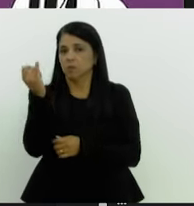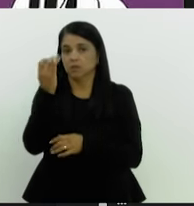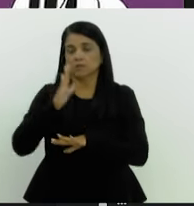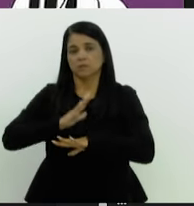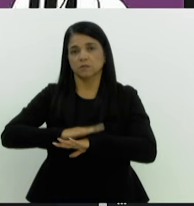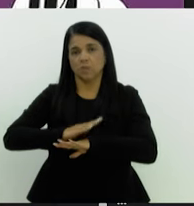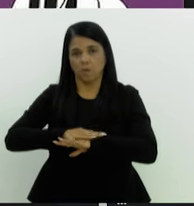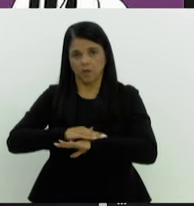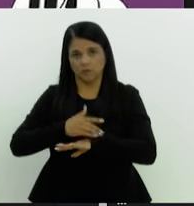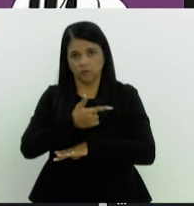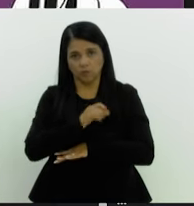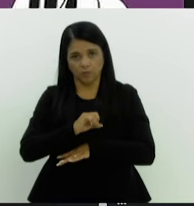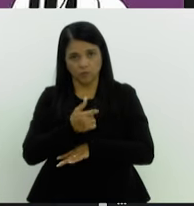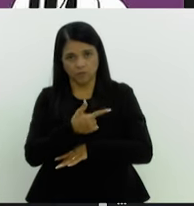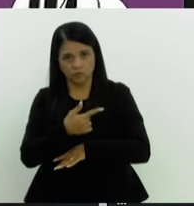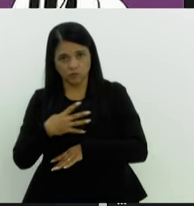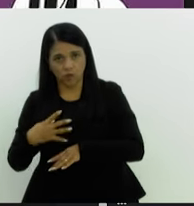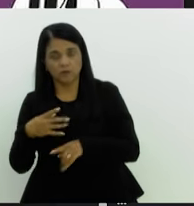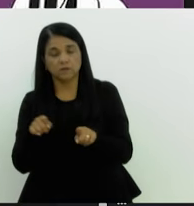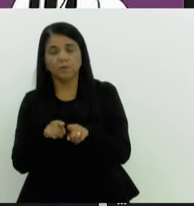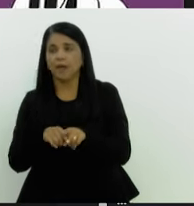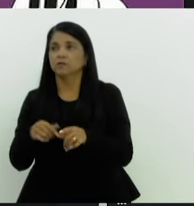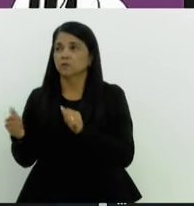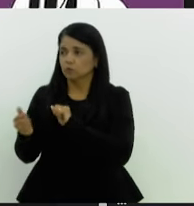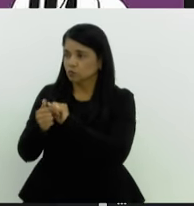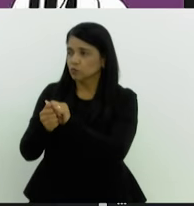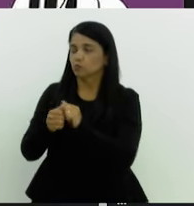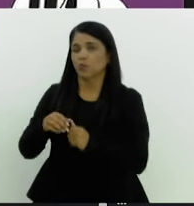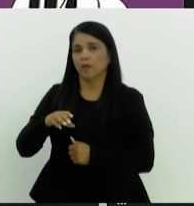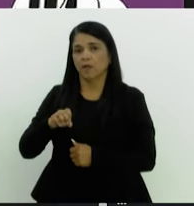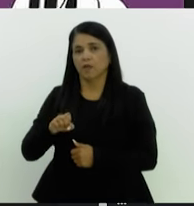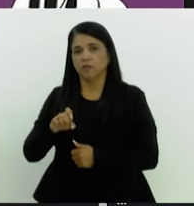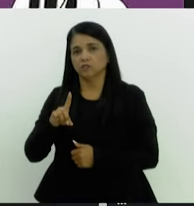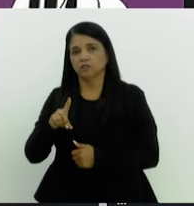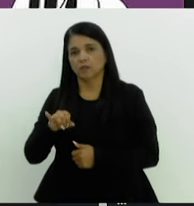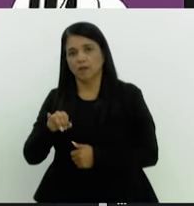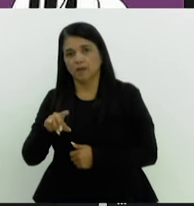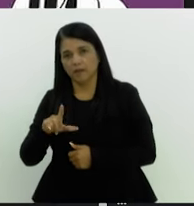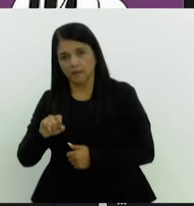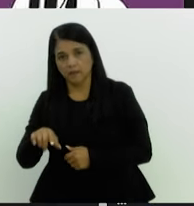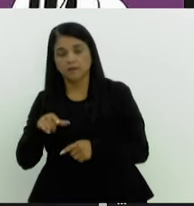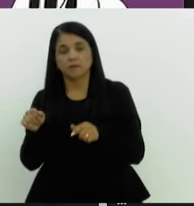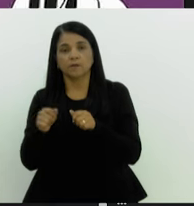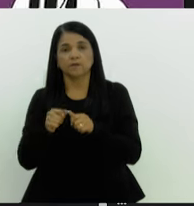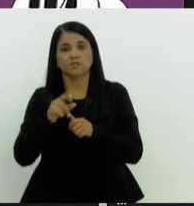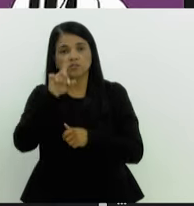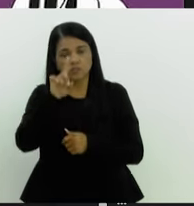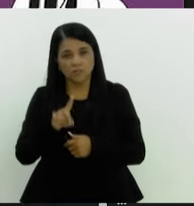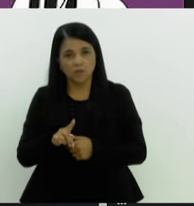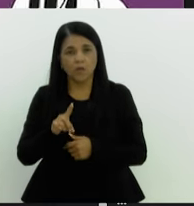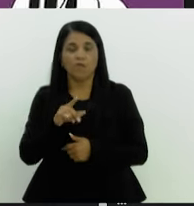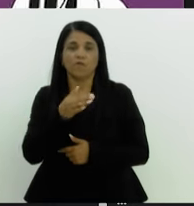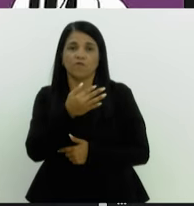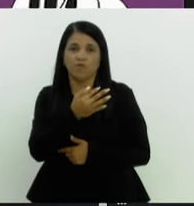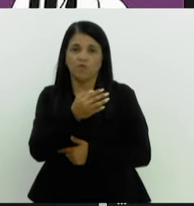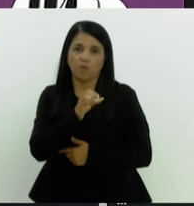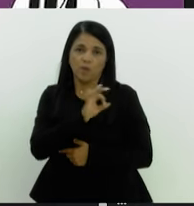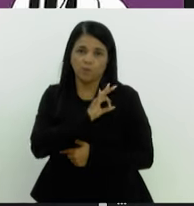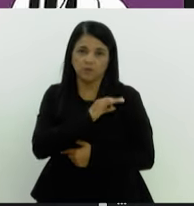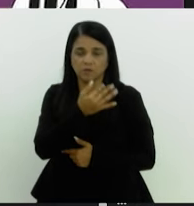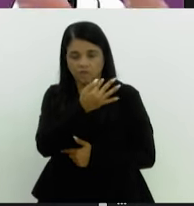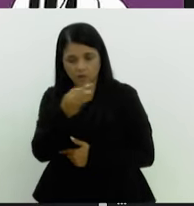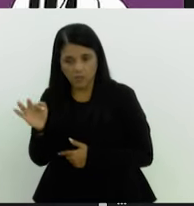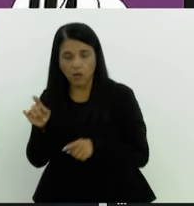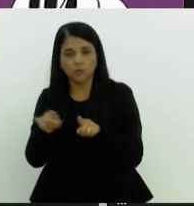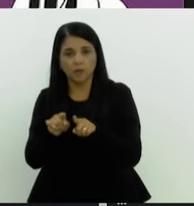né Nós estamos tentando trabalhar a ministra Dilene até foi comigo né na direção Geral da Polícia Federal para ver se a polícia federal também abre um